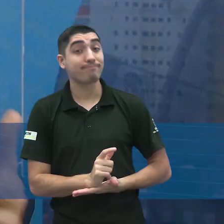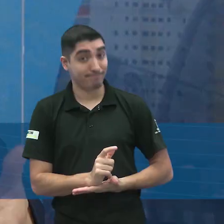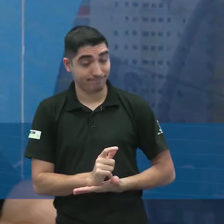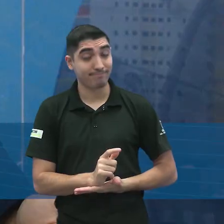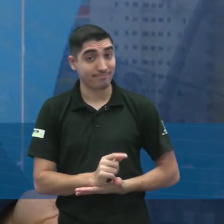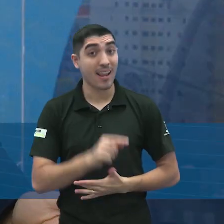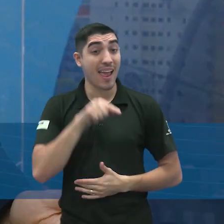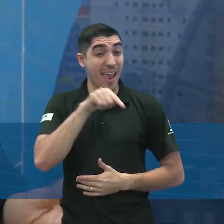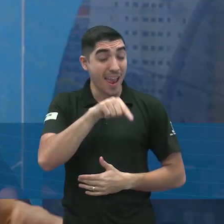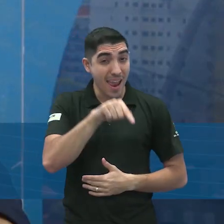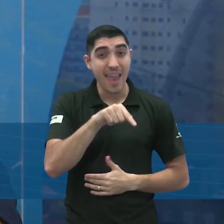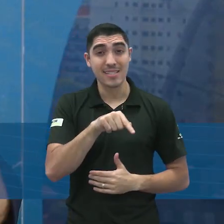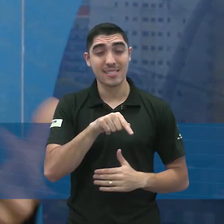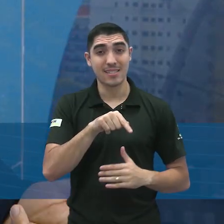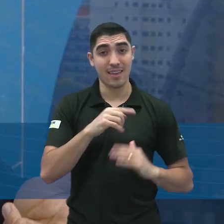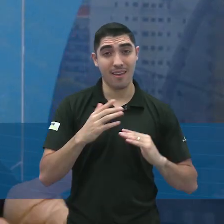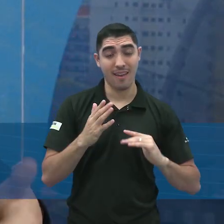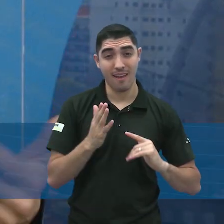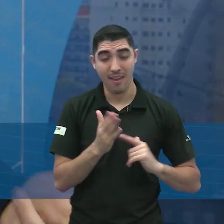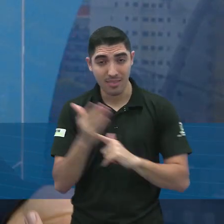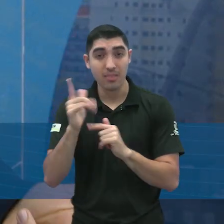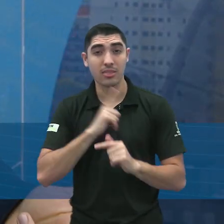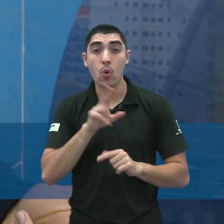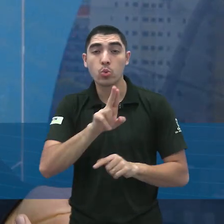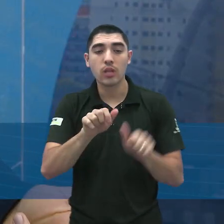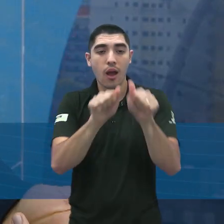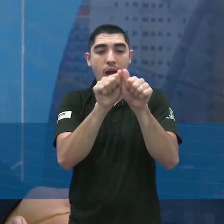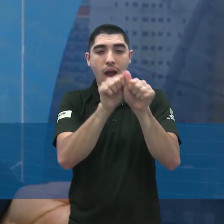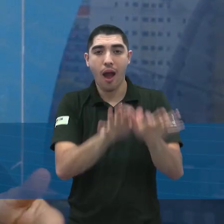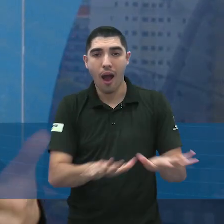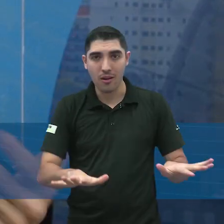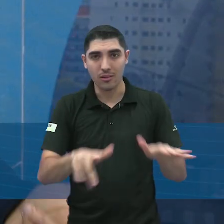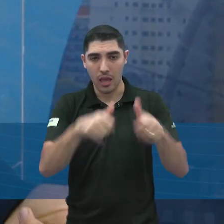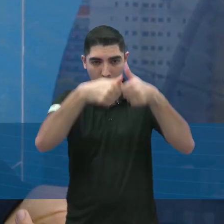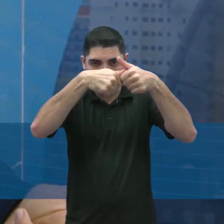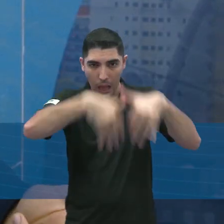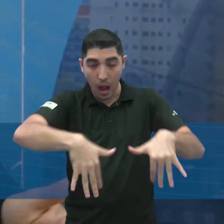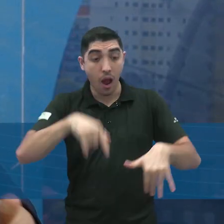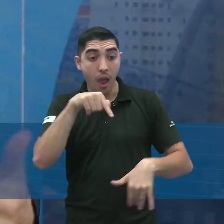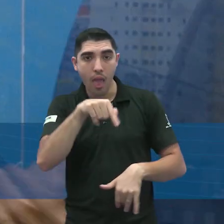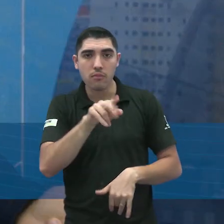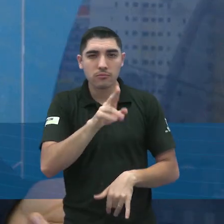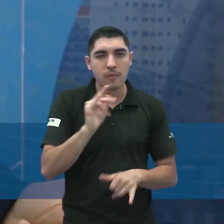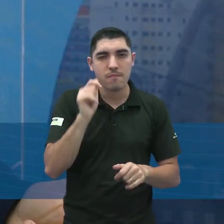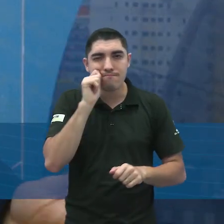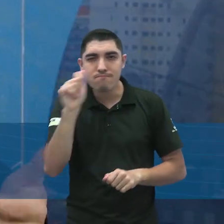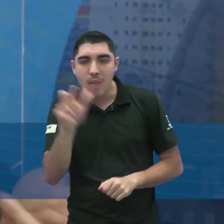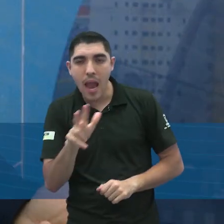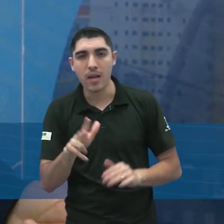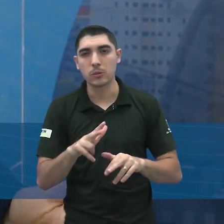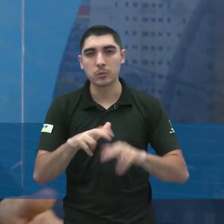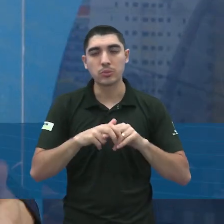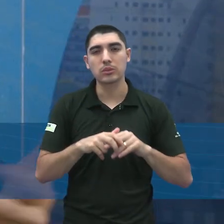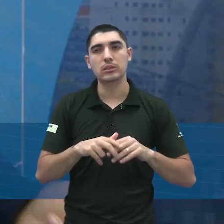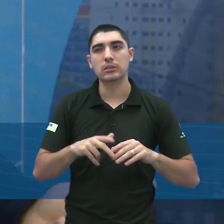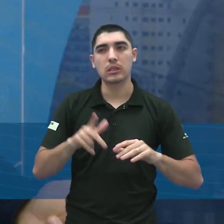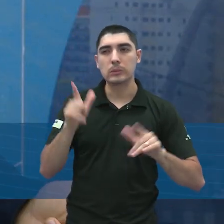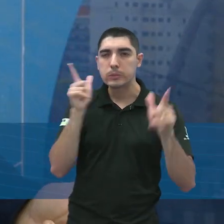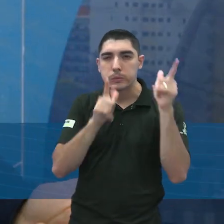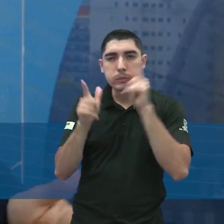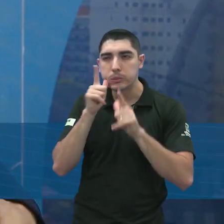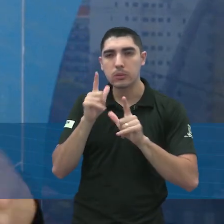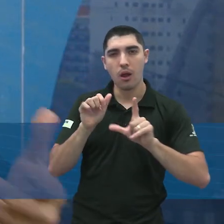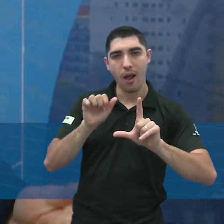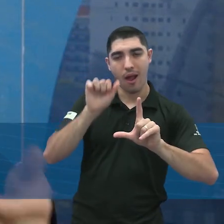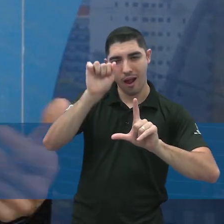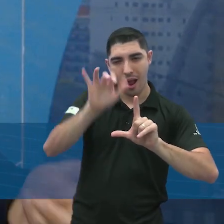estão cada vez mais inteligentes, dando promoções personalizadas, preços diferentes, né? O que nós chamamos isso em economia de uma discriminação de